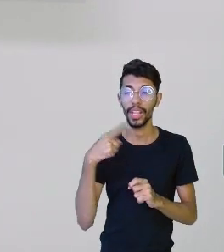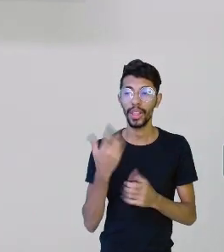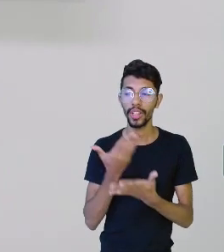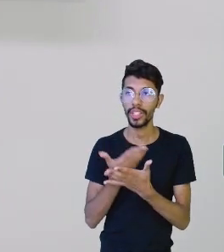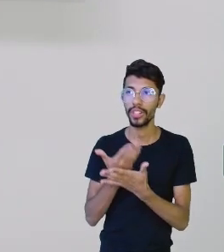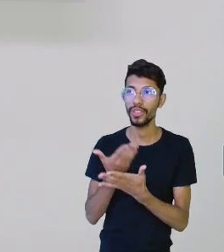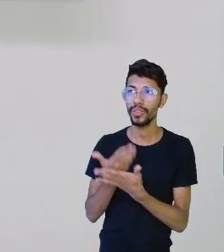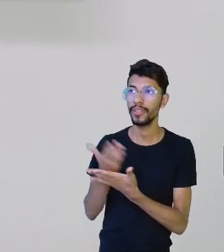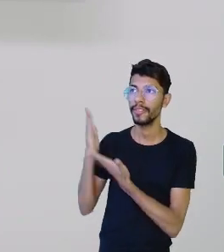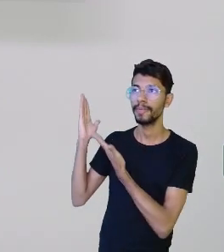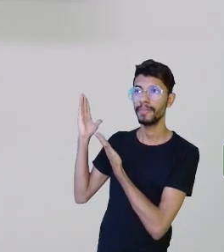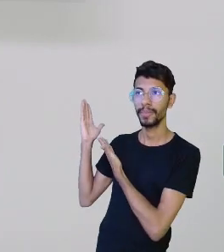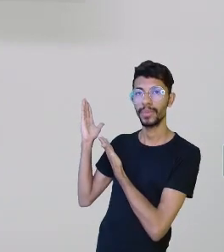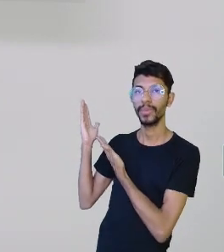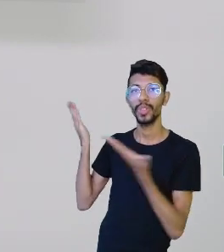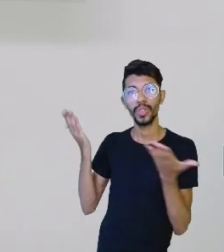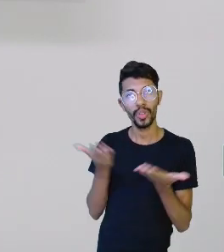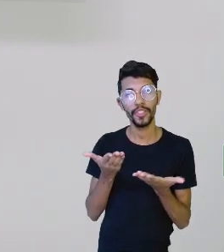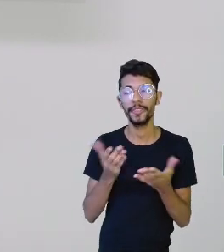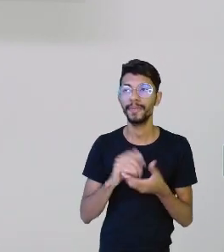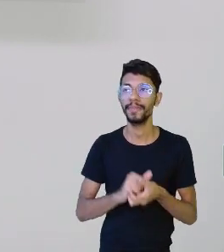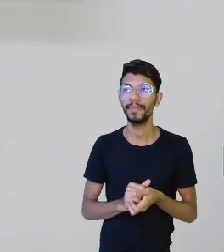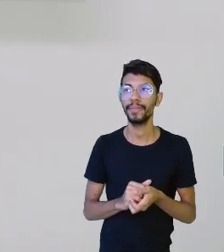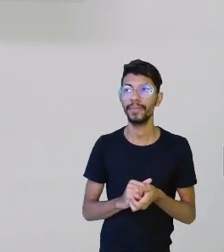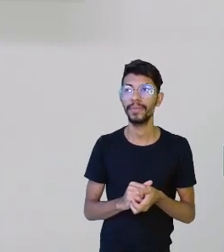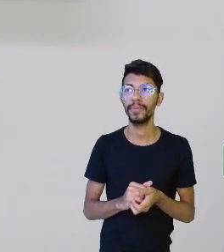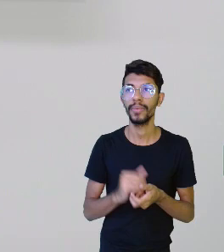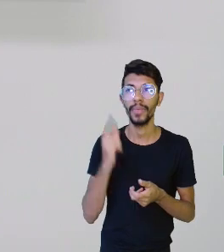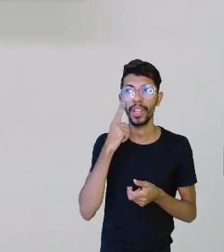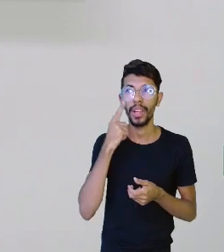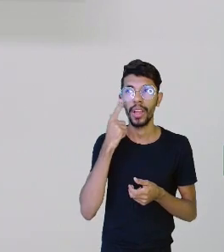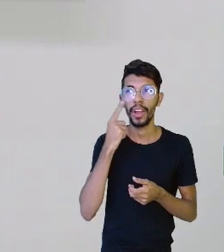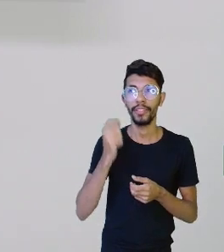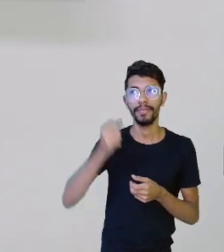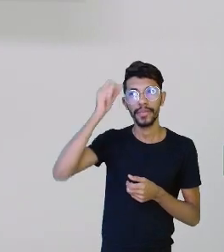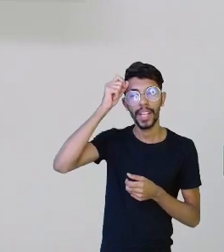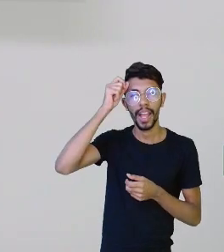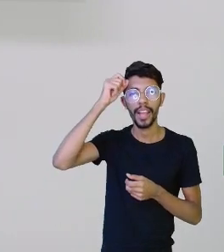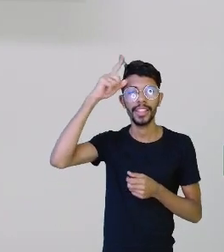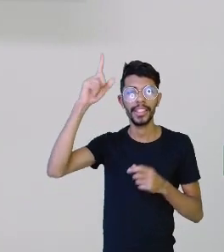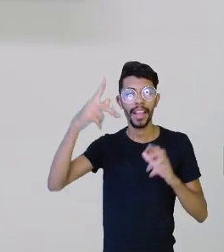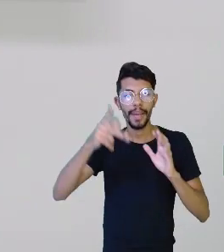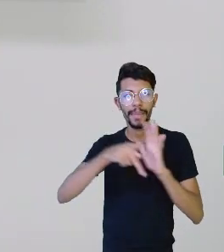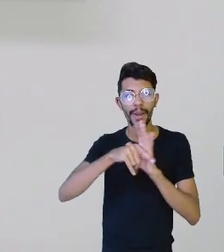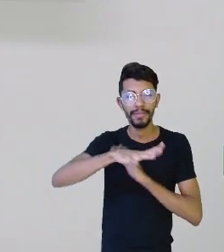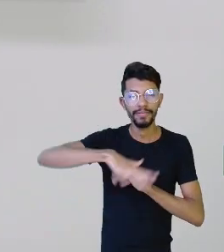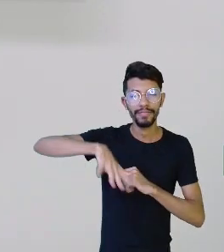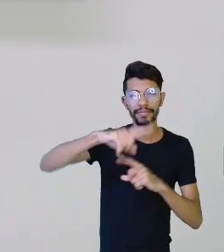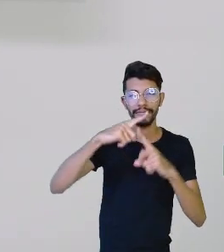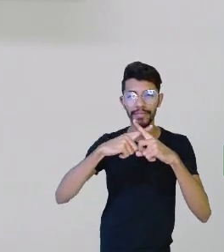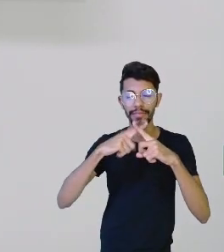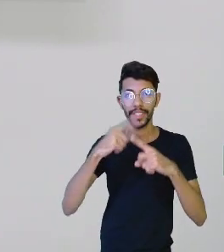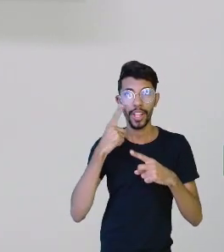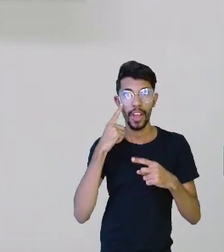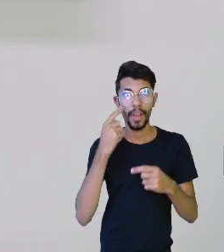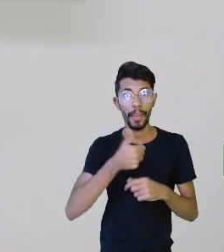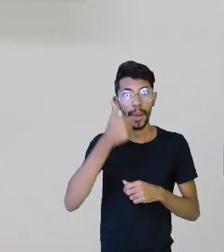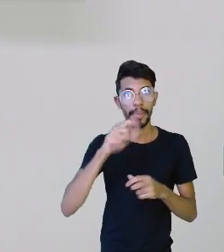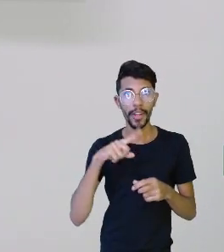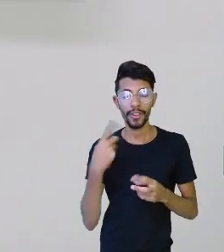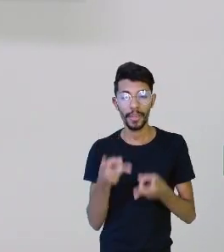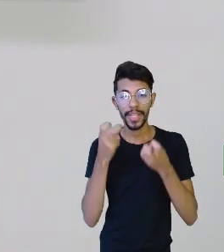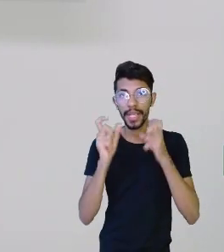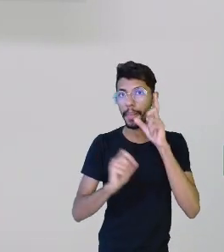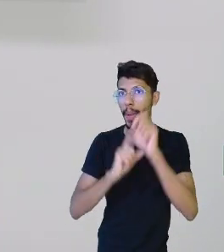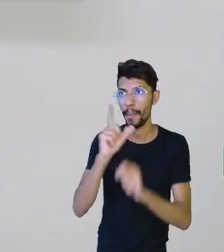trabalhamos na multiplicação hoje. Que multiplicação? As ideias da multiplicação. A primeira, nós observamos